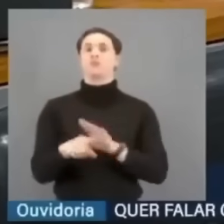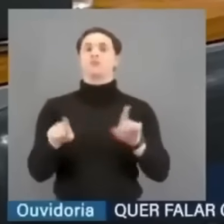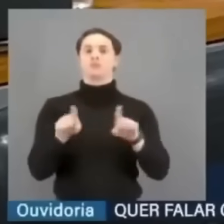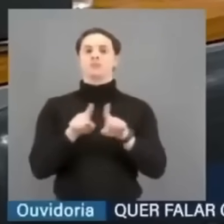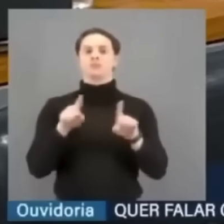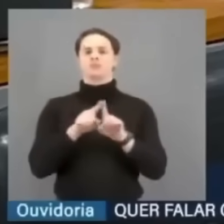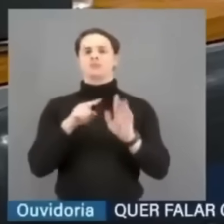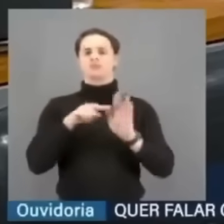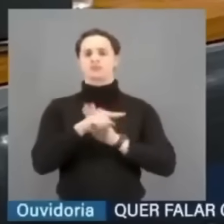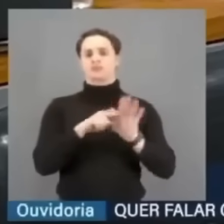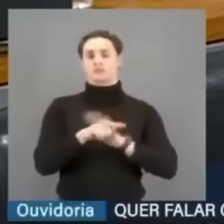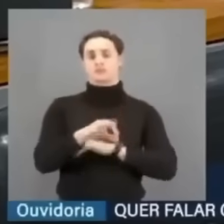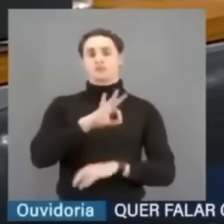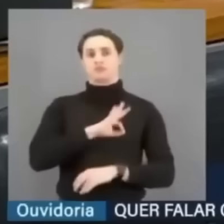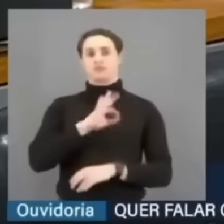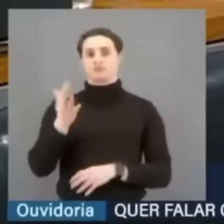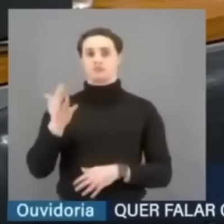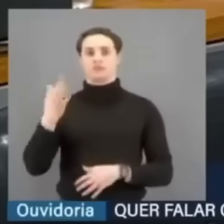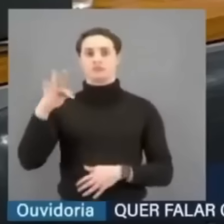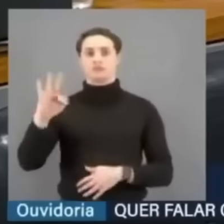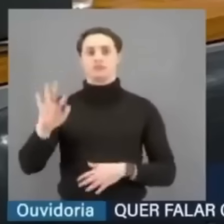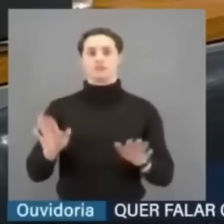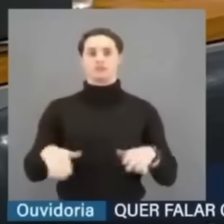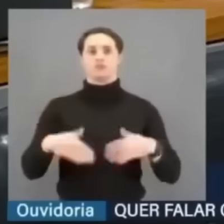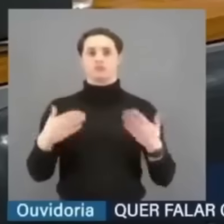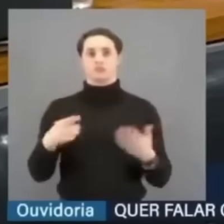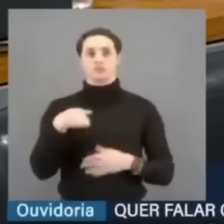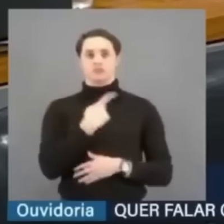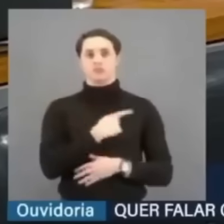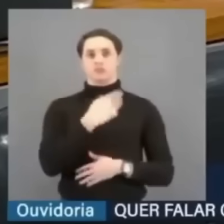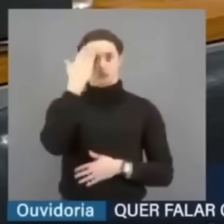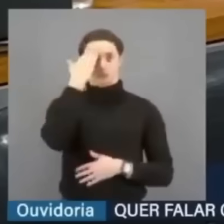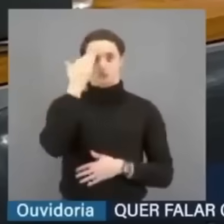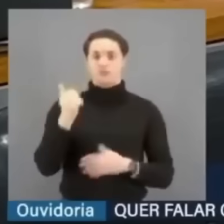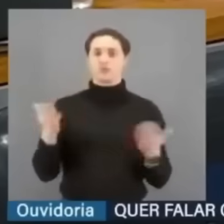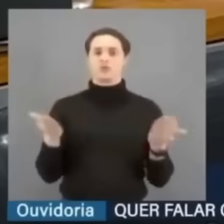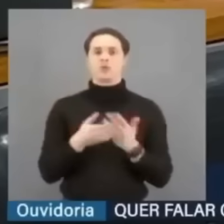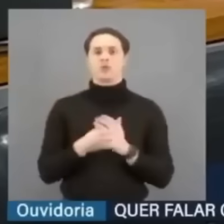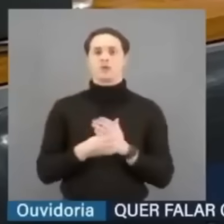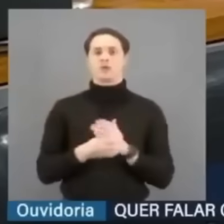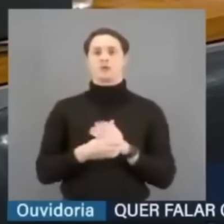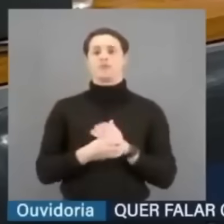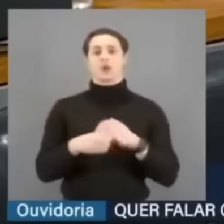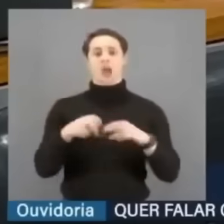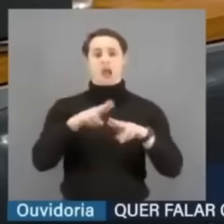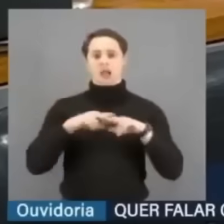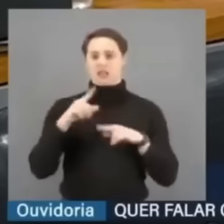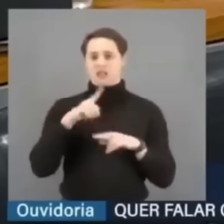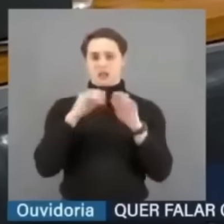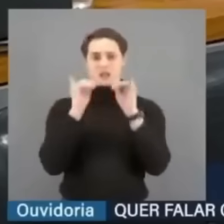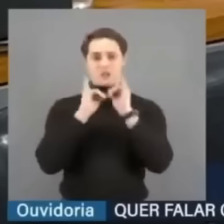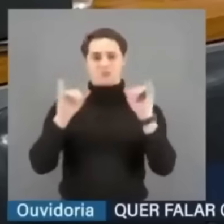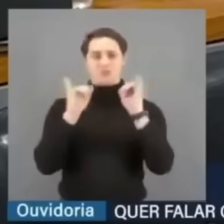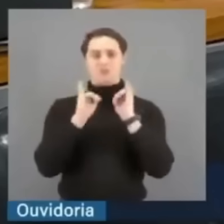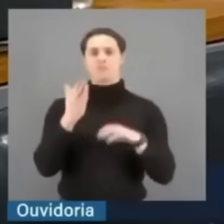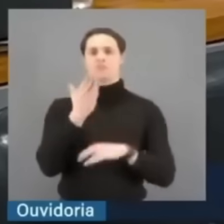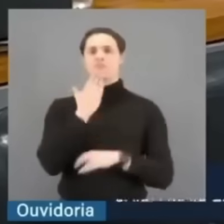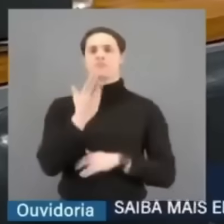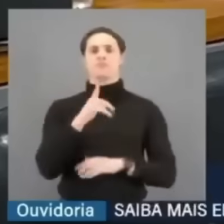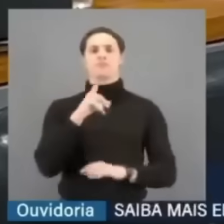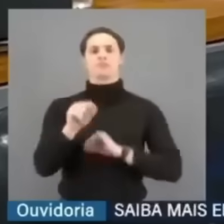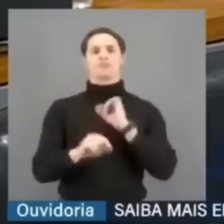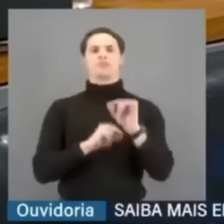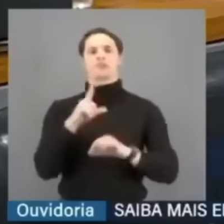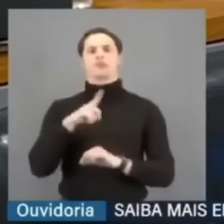investigado pela Polícia Federal. Mas nós ficamos sabendo agora, através da imprensa, que solicitou